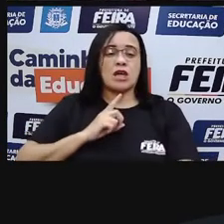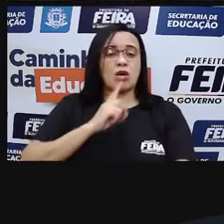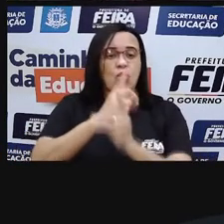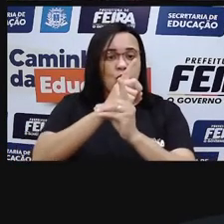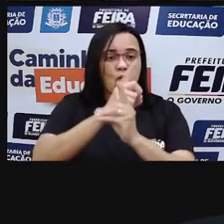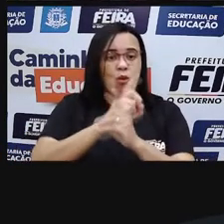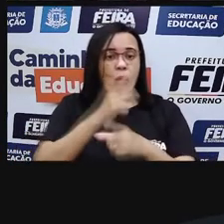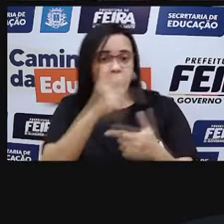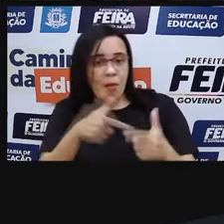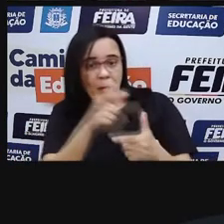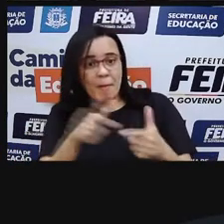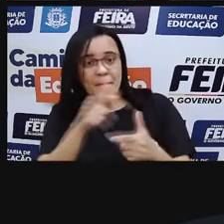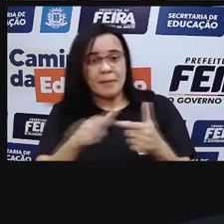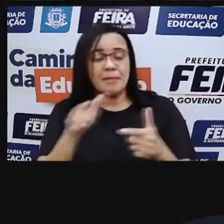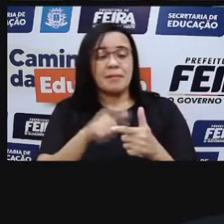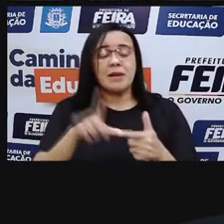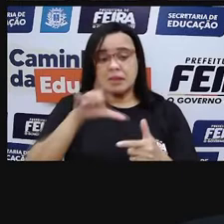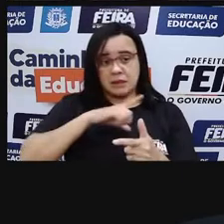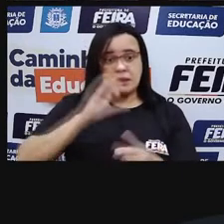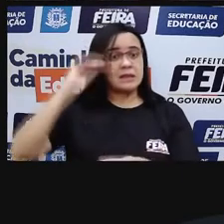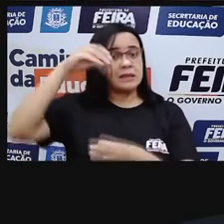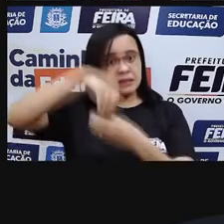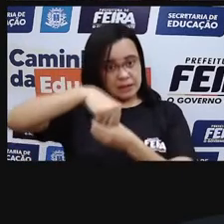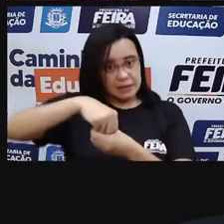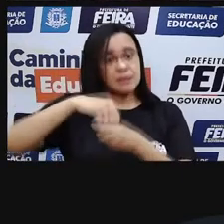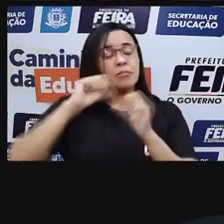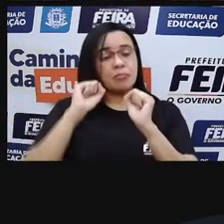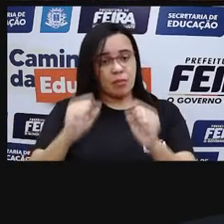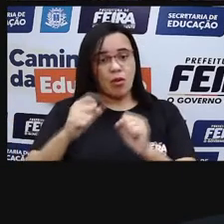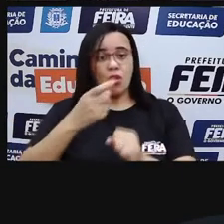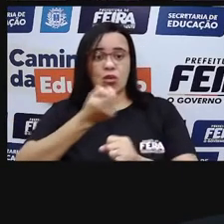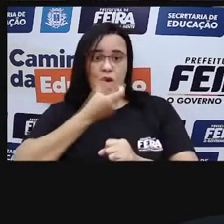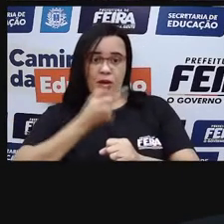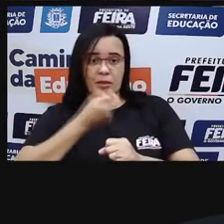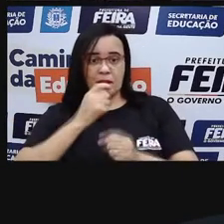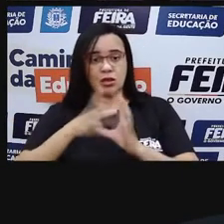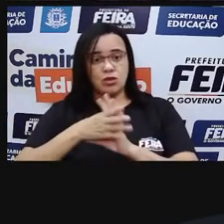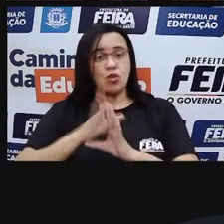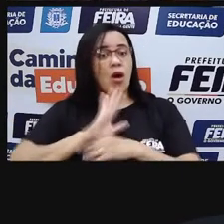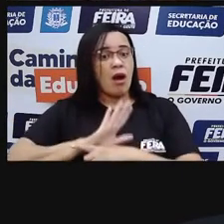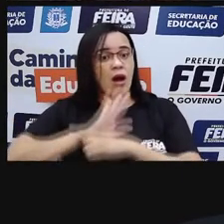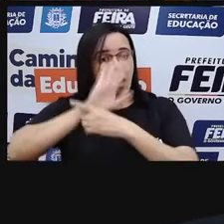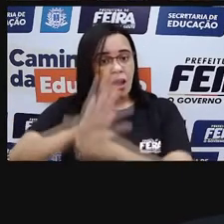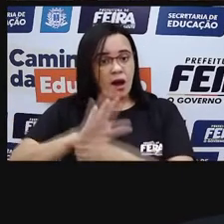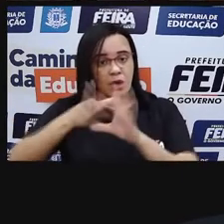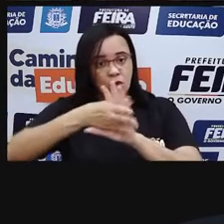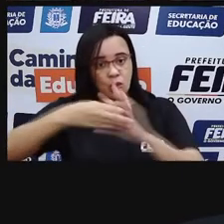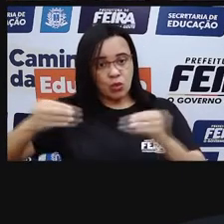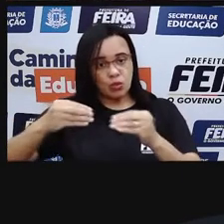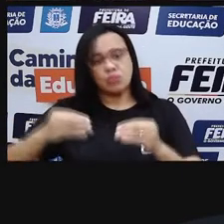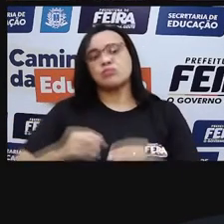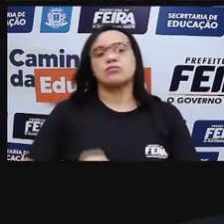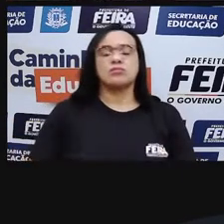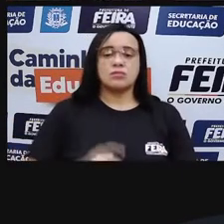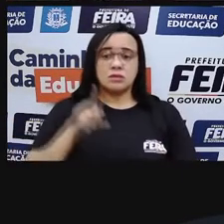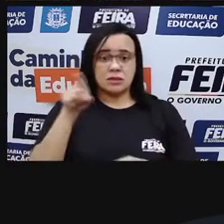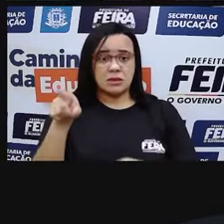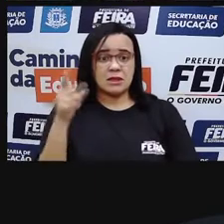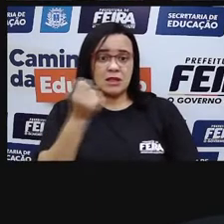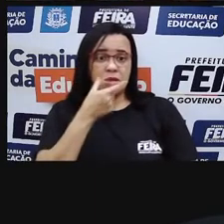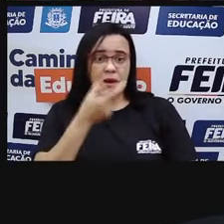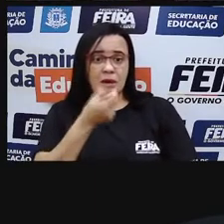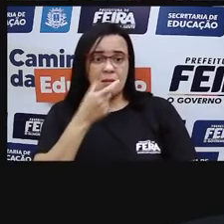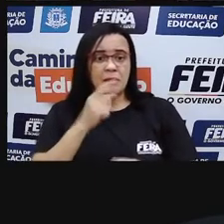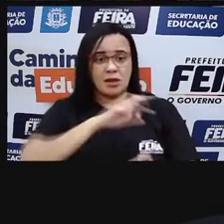alguma inflamação, né? E essa definição de medicamento faz com que a gente amplie a nossa